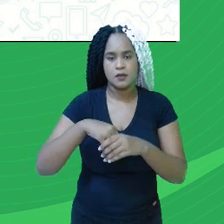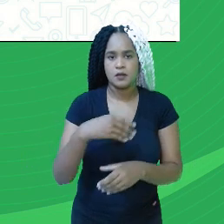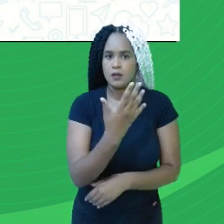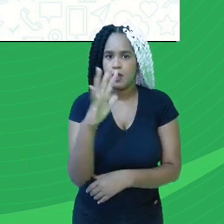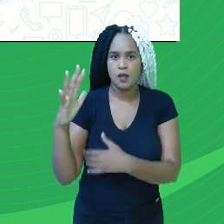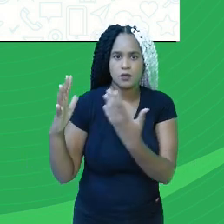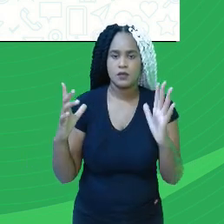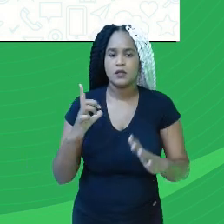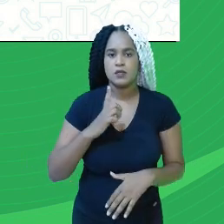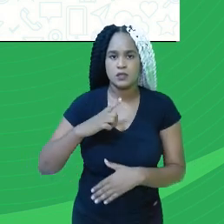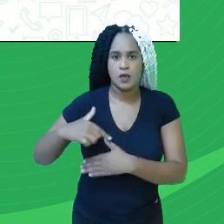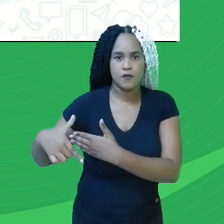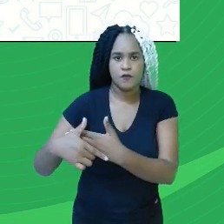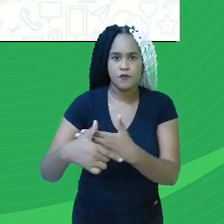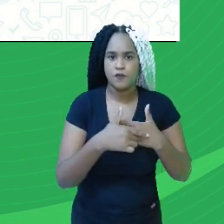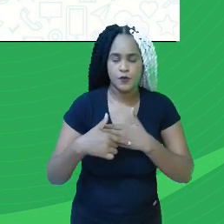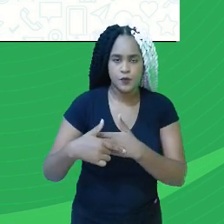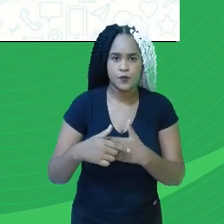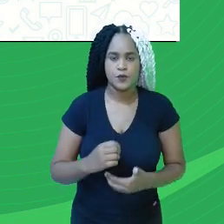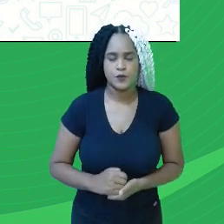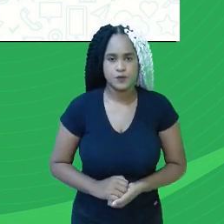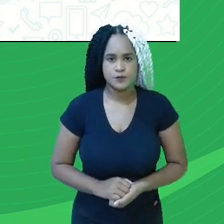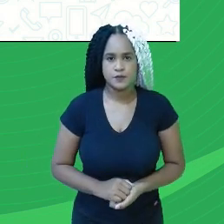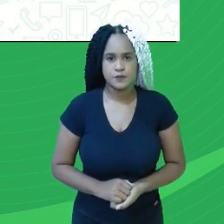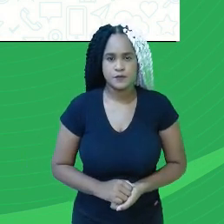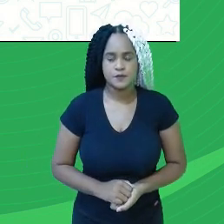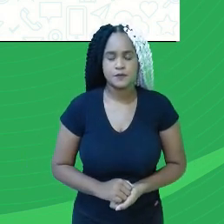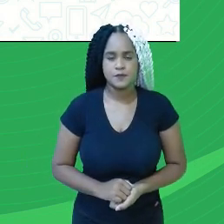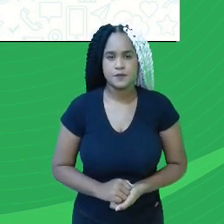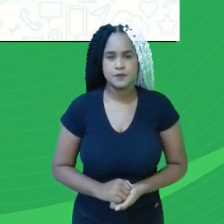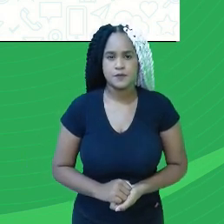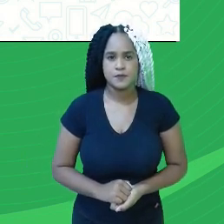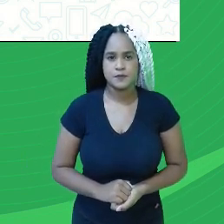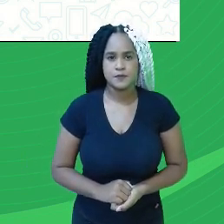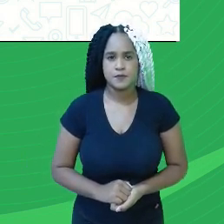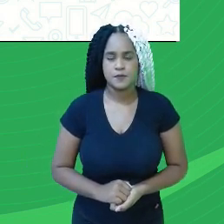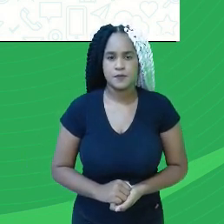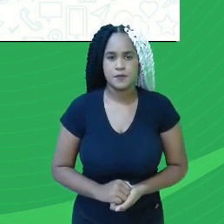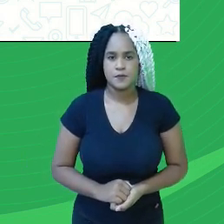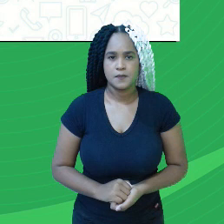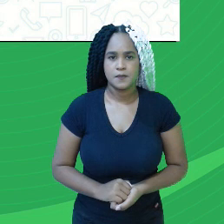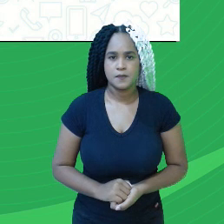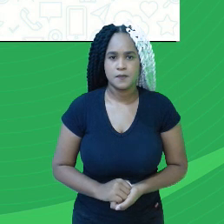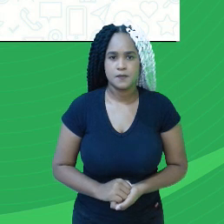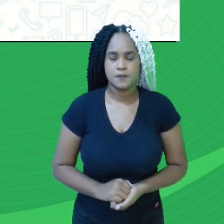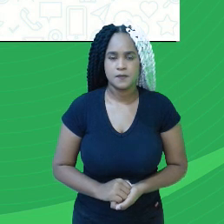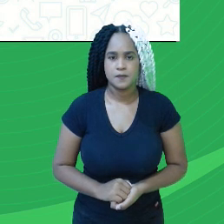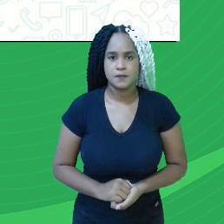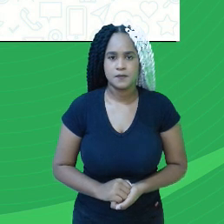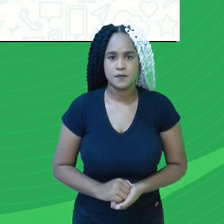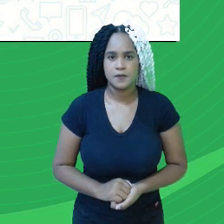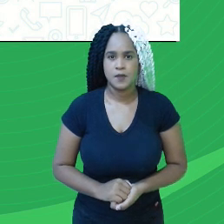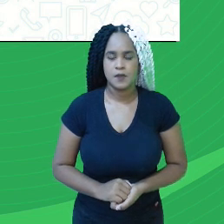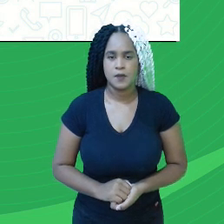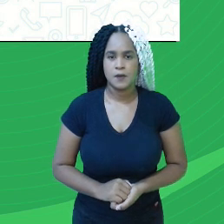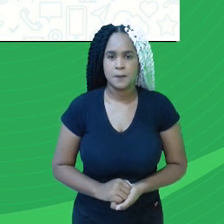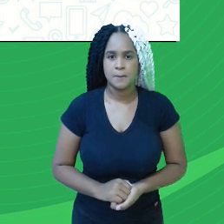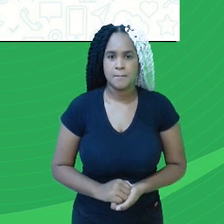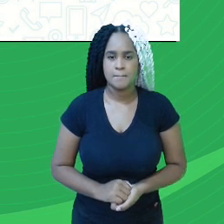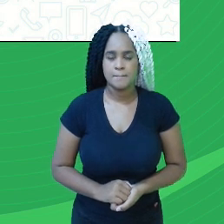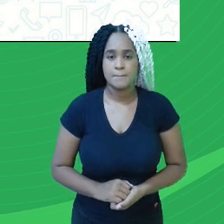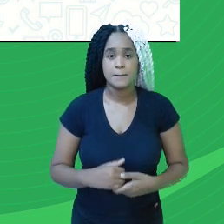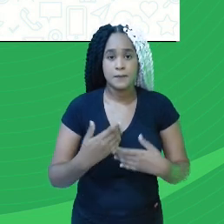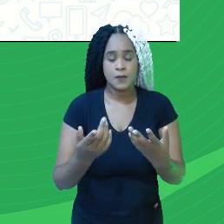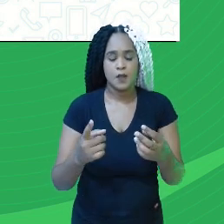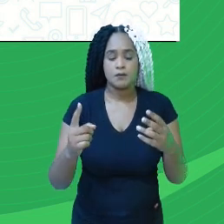natureza ou da cadeia alimentar, o papel que ele desempenha ali naquele momento, tá? Só para você lembrar. Aí